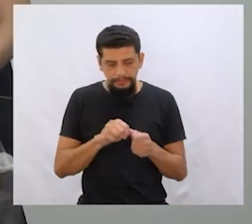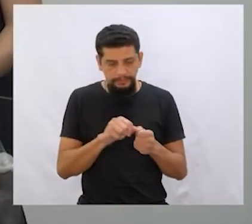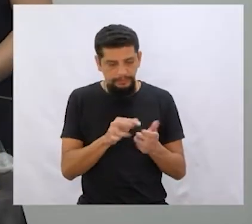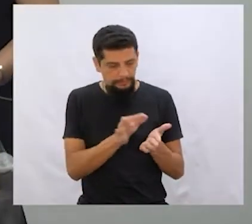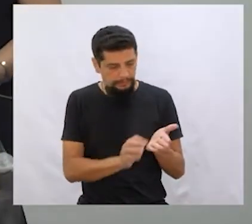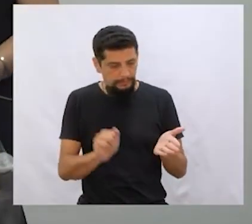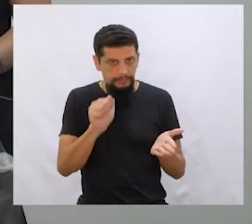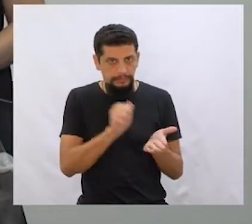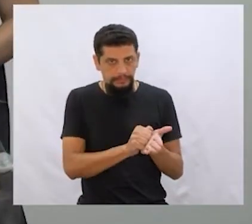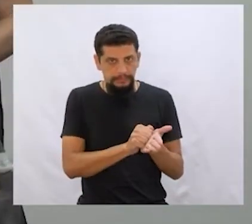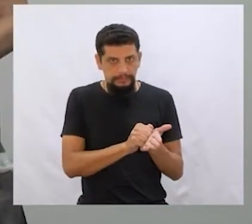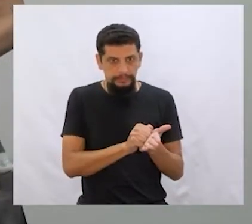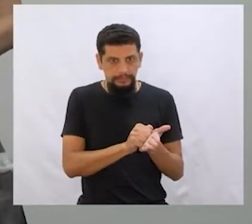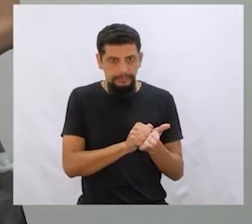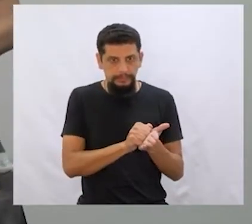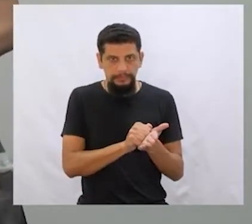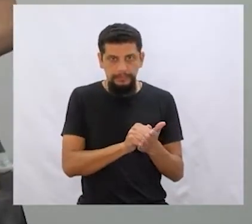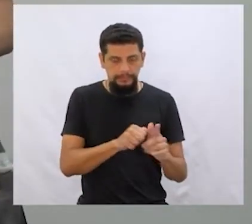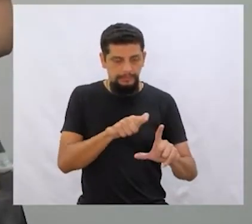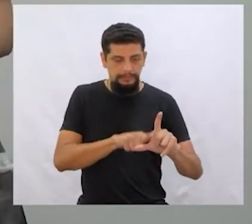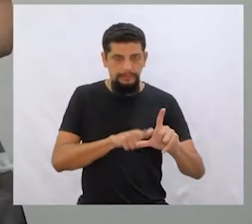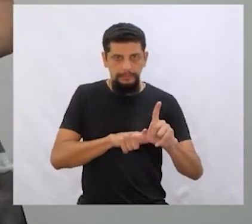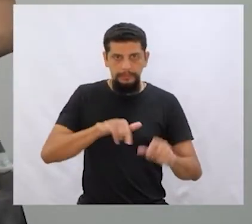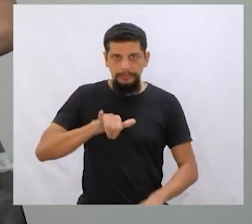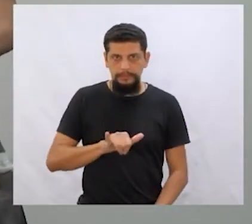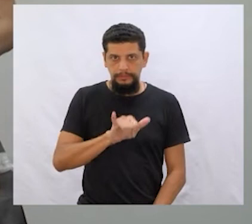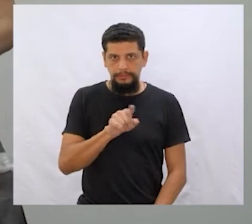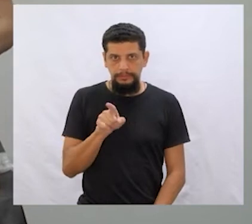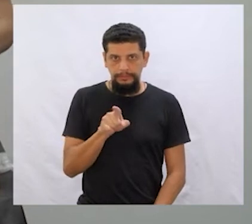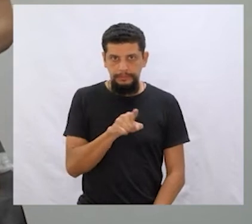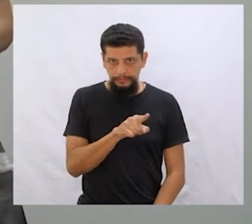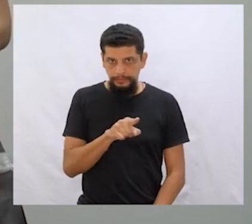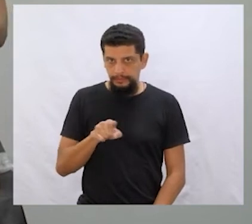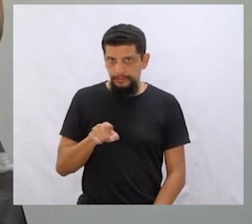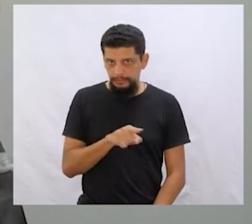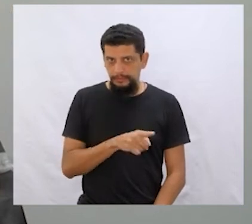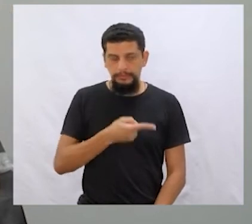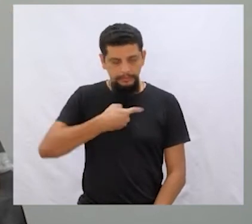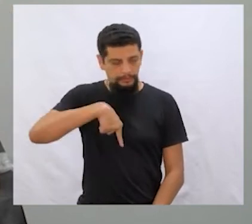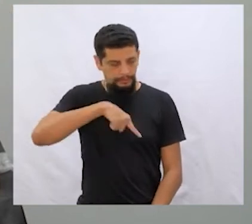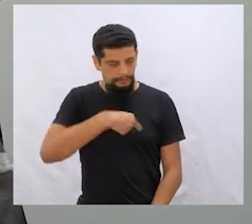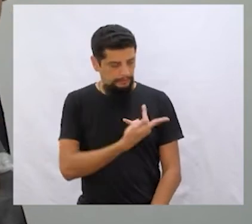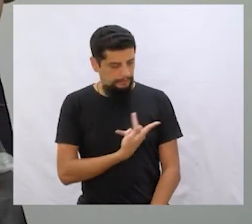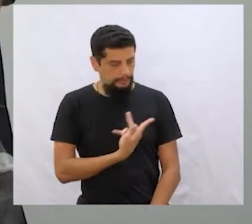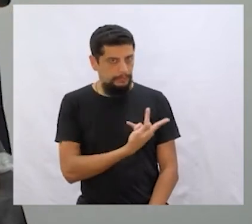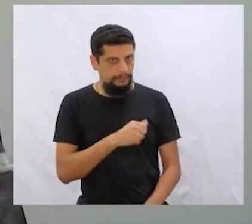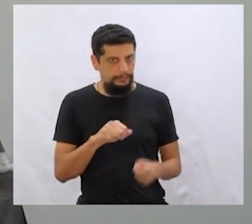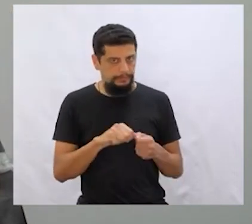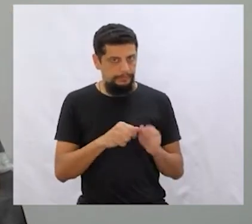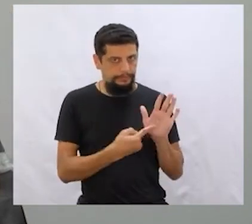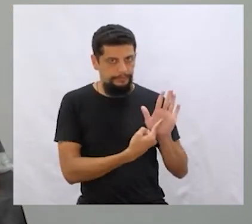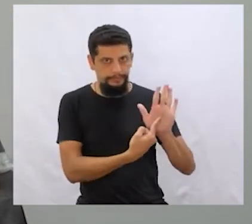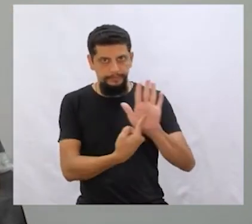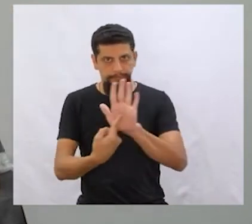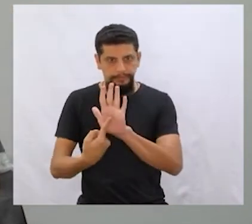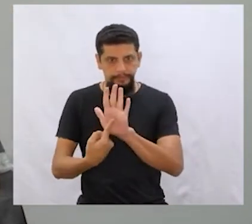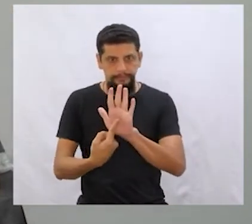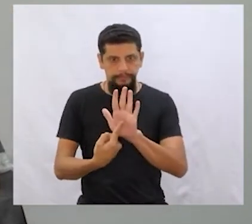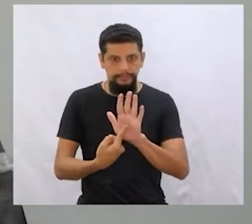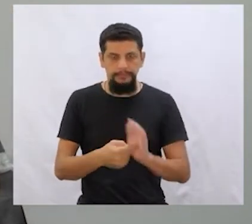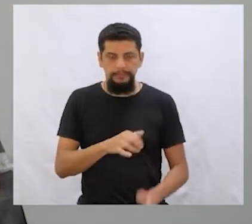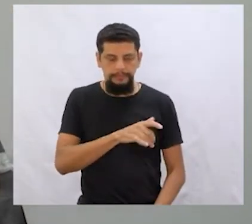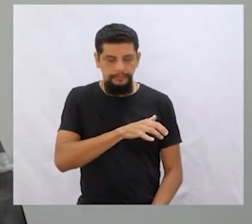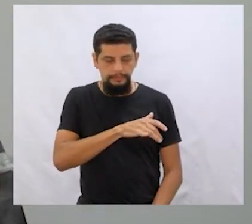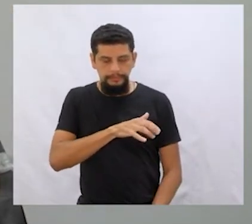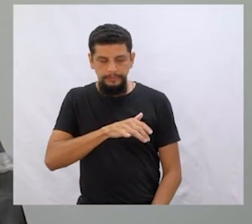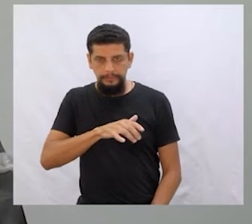Já fizeram um registro lá das letras Y e Z? Nós fizemos aqui, vou mostrar como é que ficou. Então, o